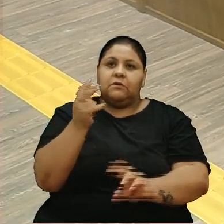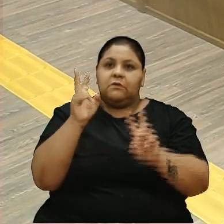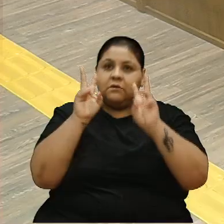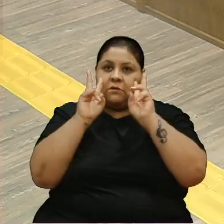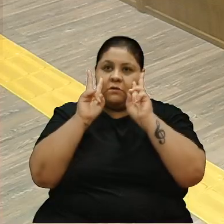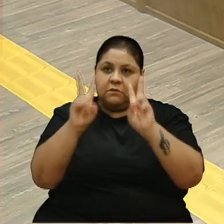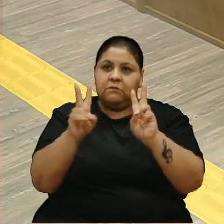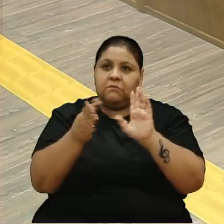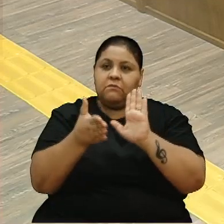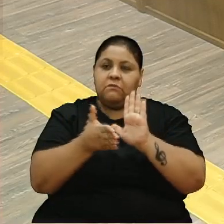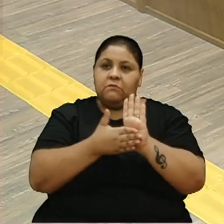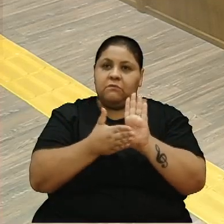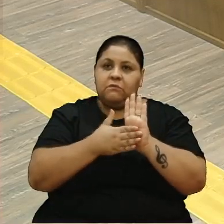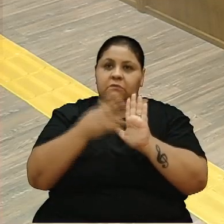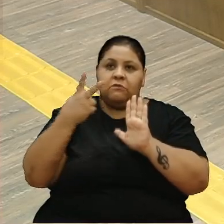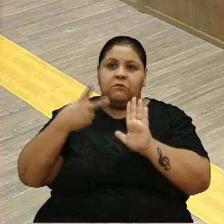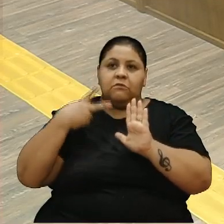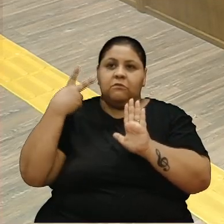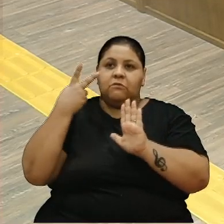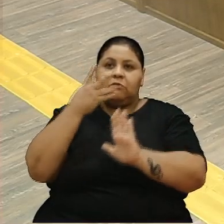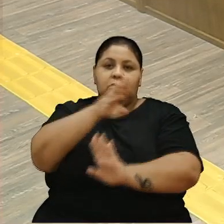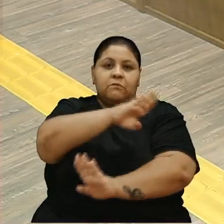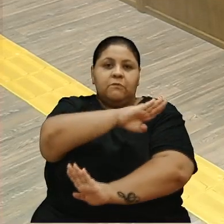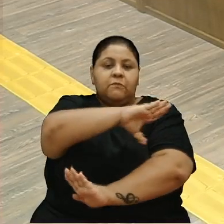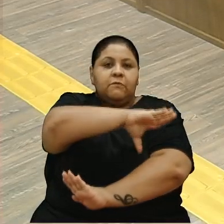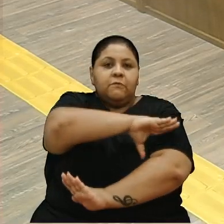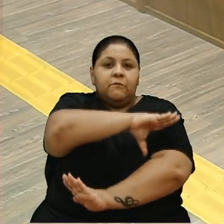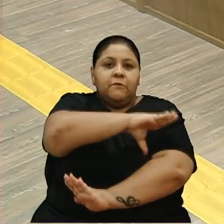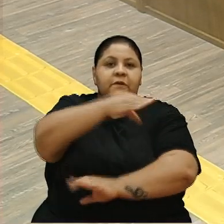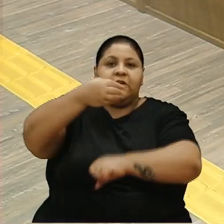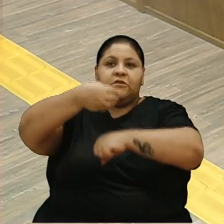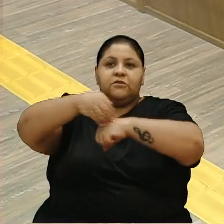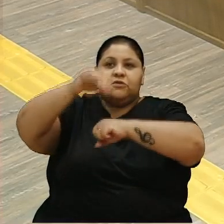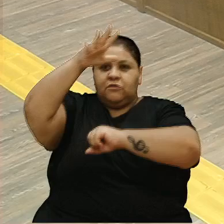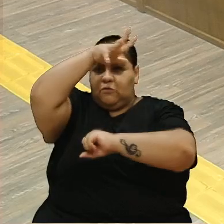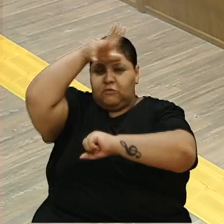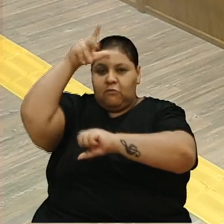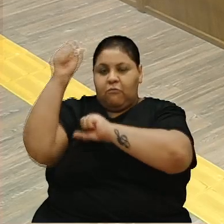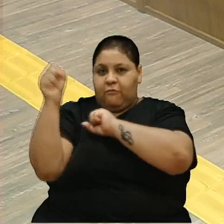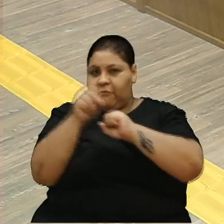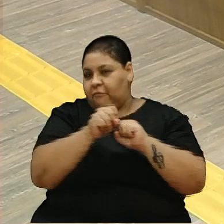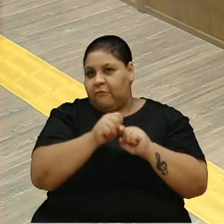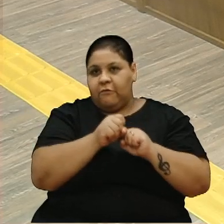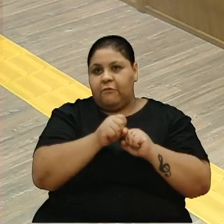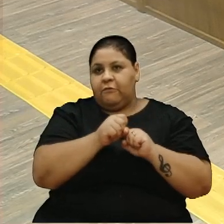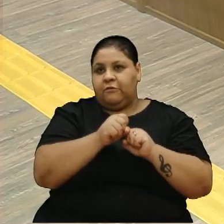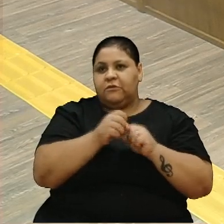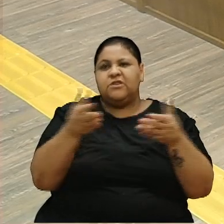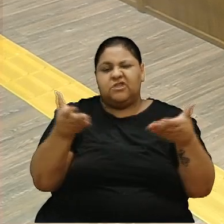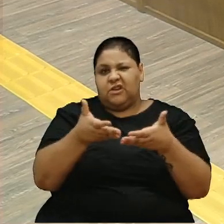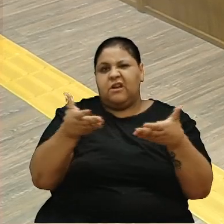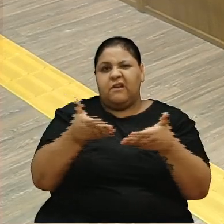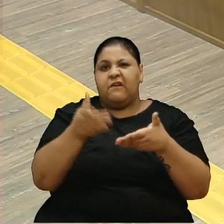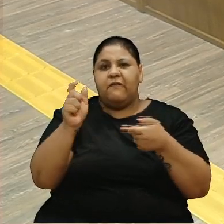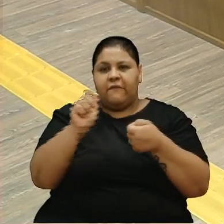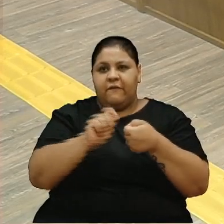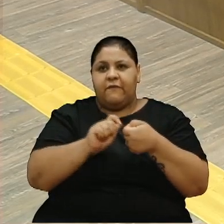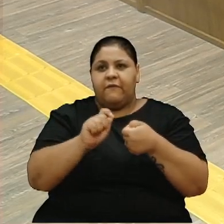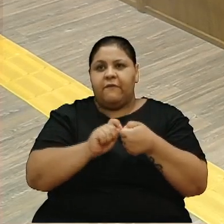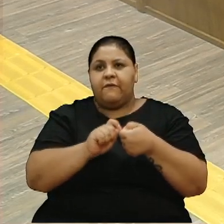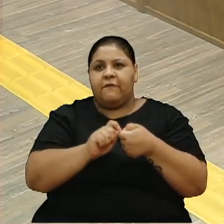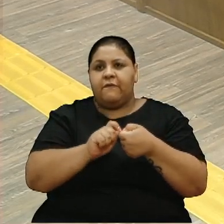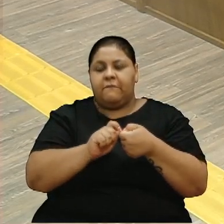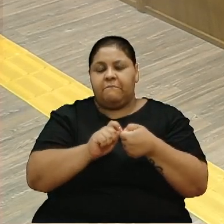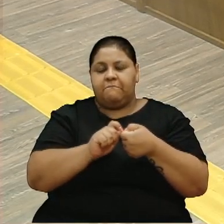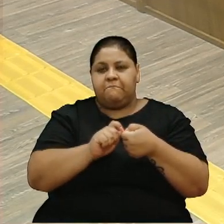essa proposição do vereador Ramon como, por exemplo, uma indicação ao município. Poderia ser uma... Já foi feita, ele me assinou ali dizendo que já